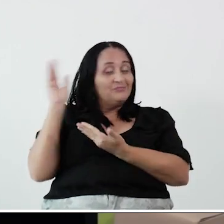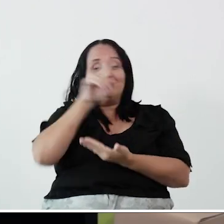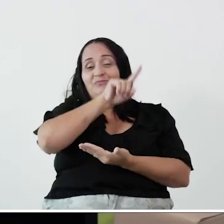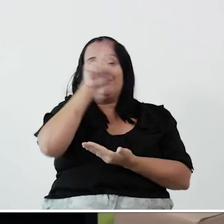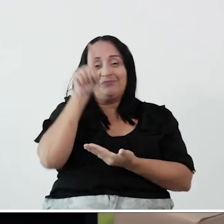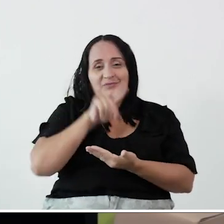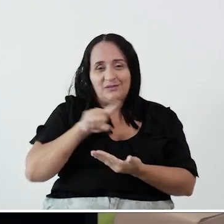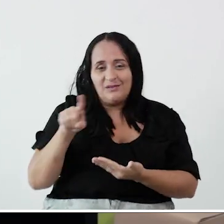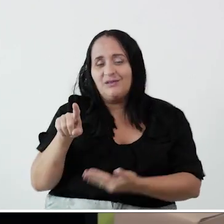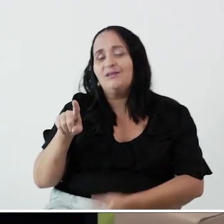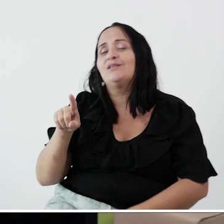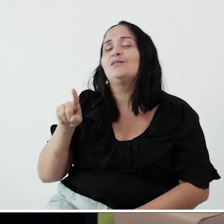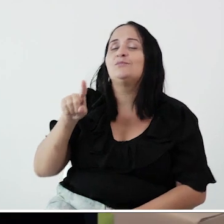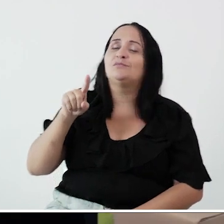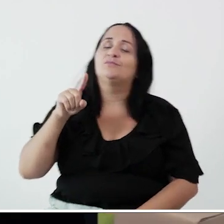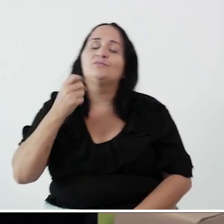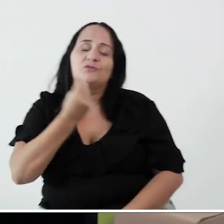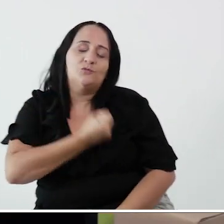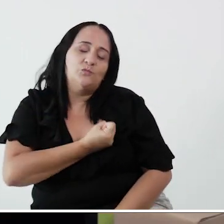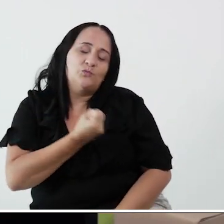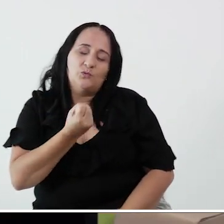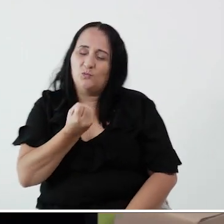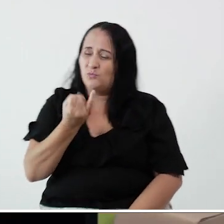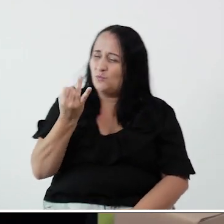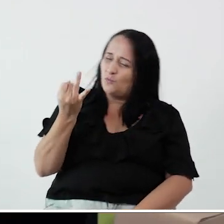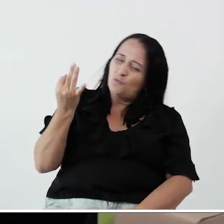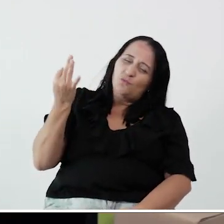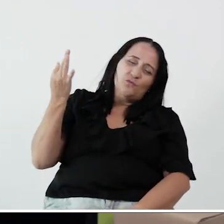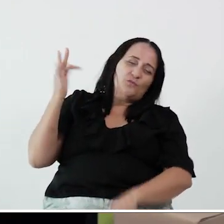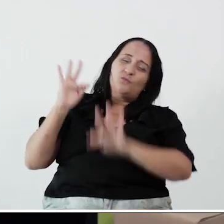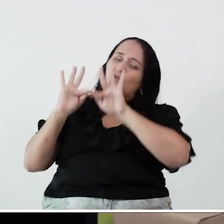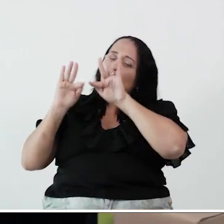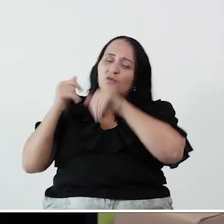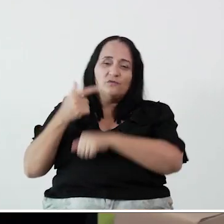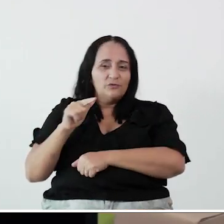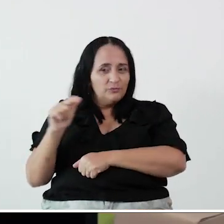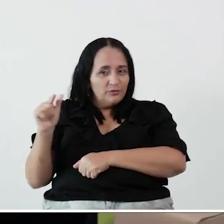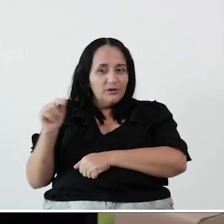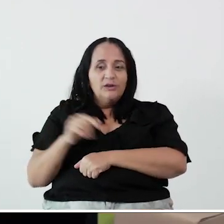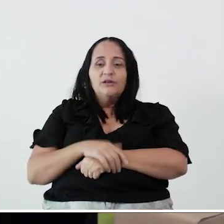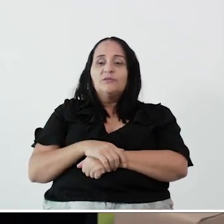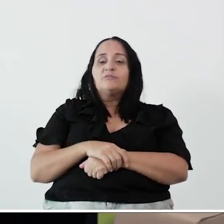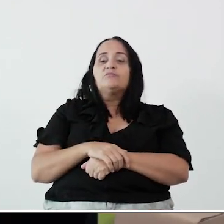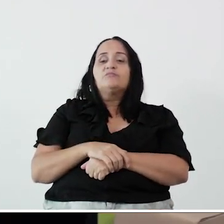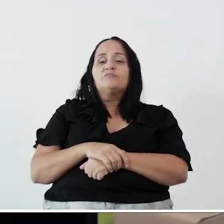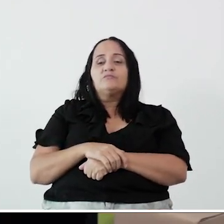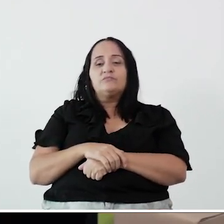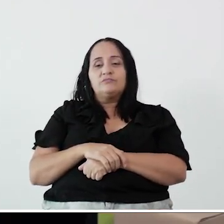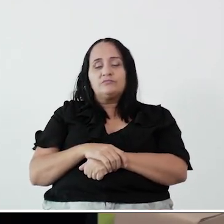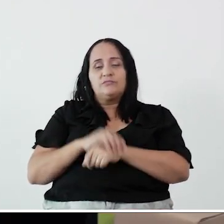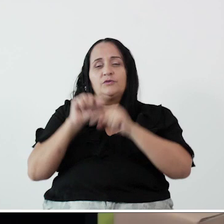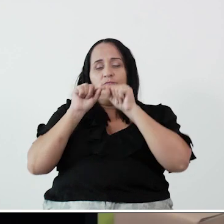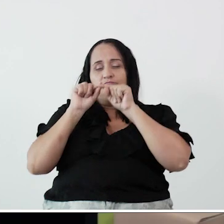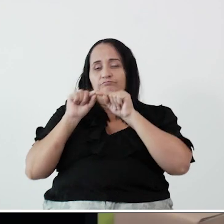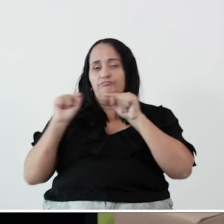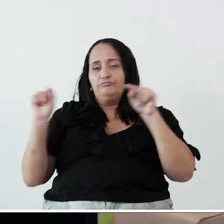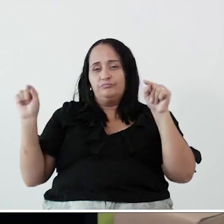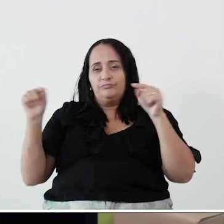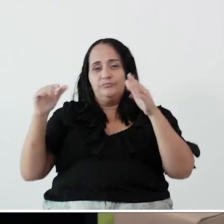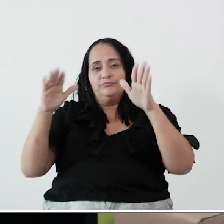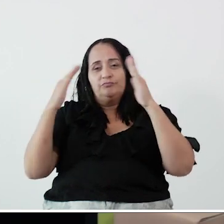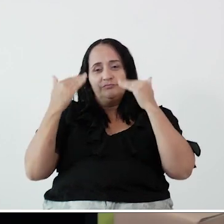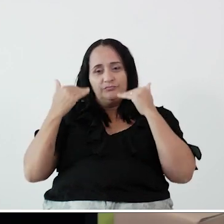inteiros, vimos que ele é representado pela letra Z maiúsculo e que tem como elementos números positivos